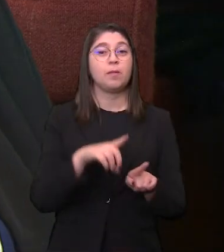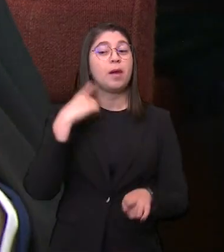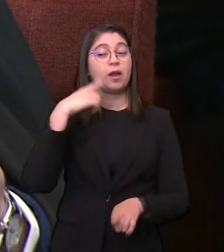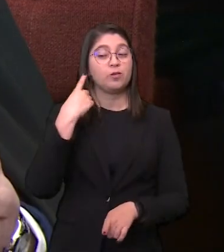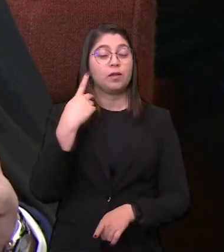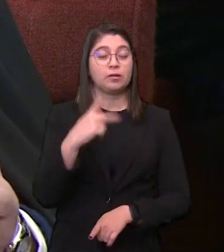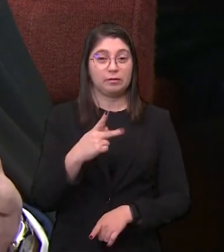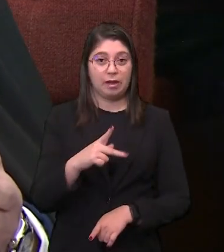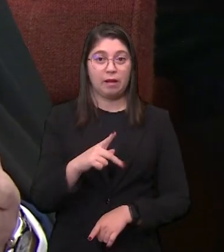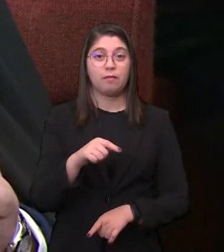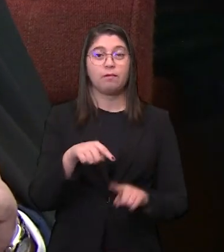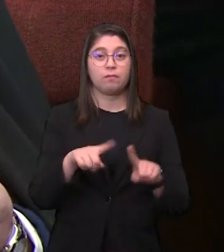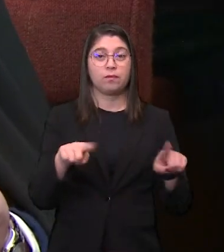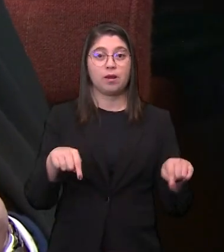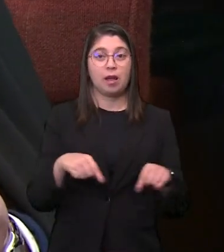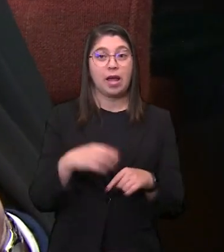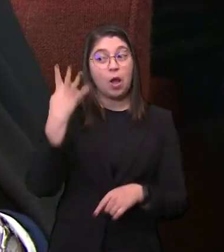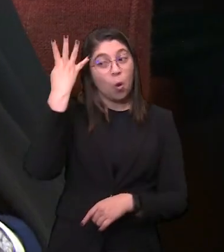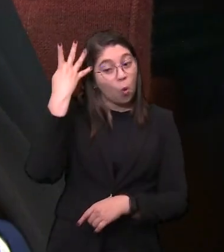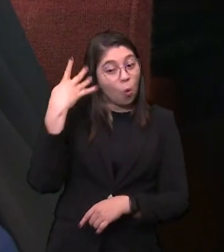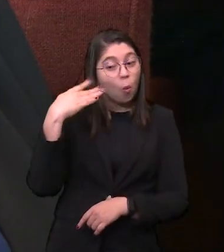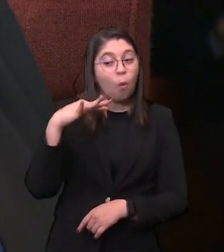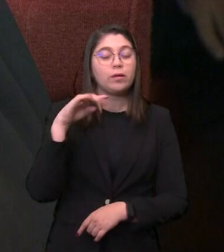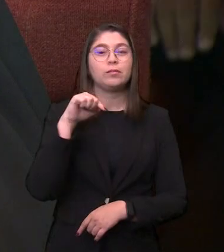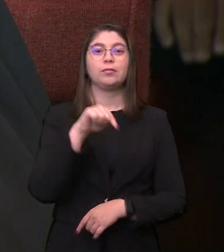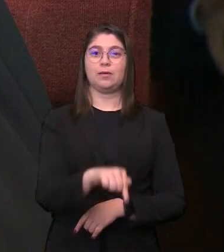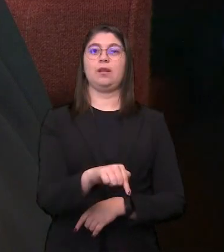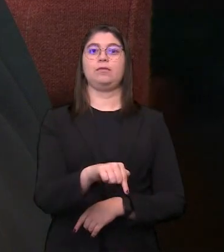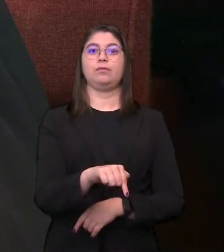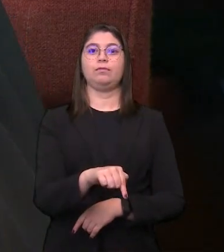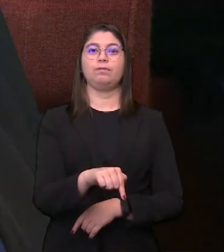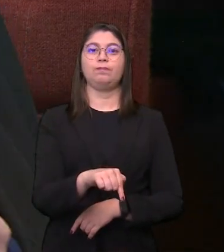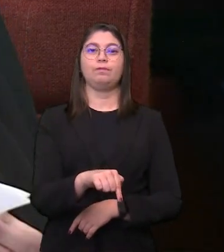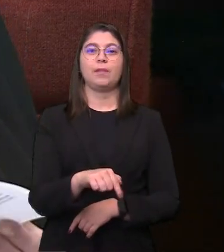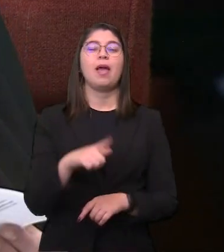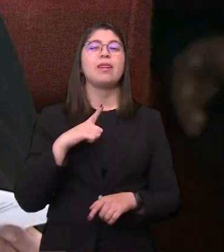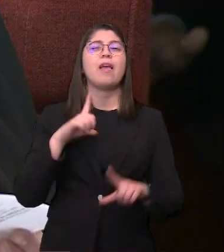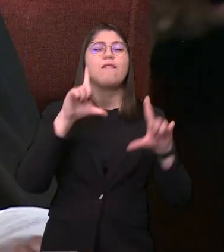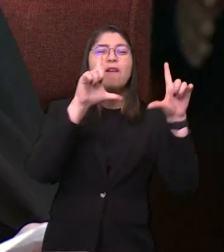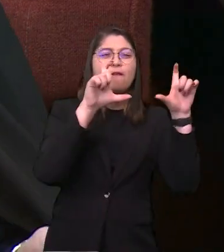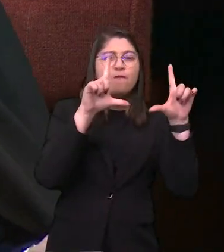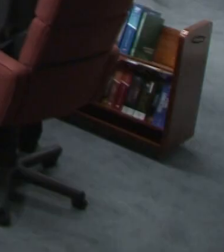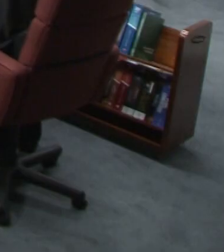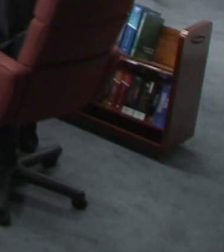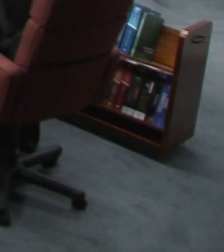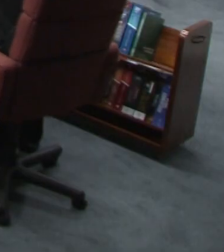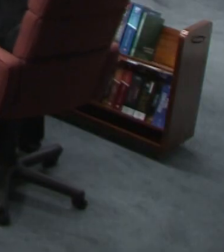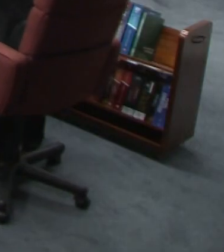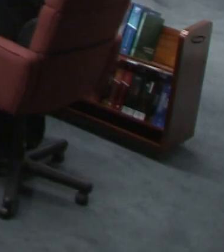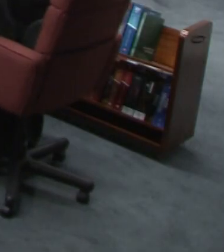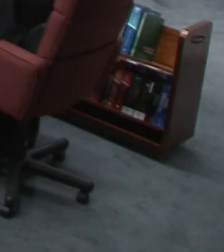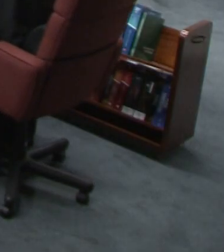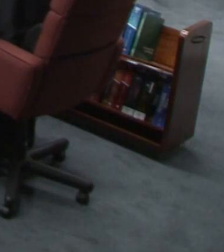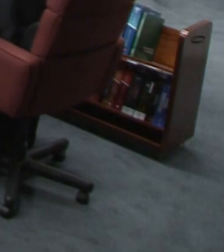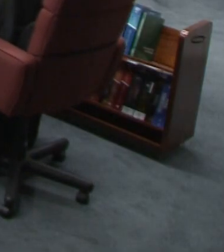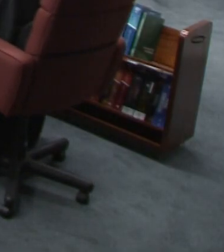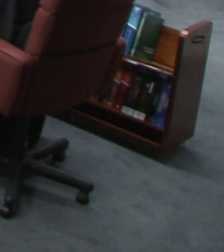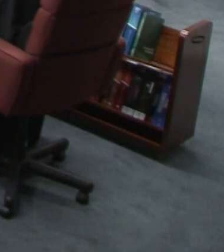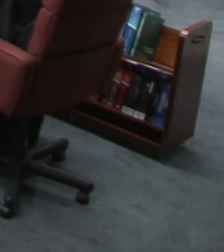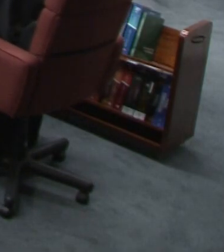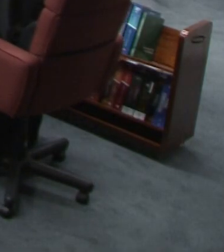Cristiano zanim abriram divergência pros ministros no julgamento de uma ação direta de inconstitucionalidade no